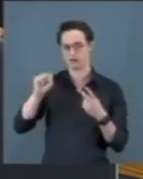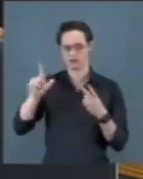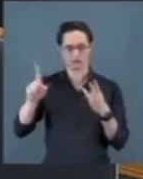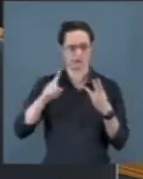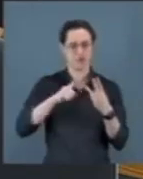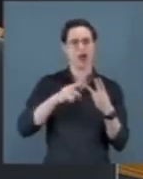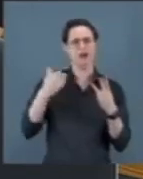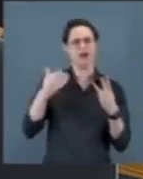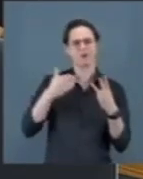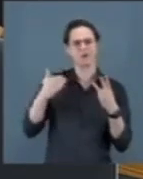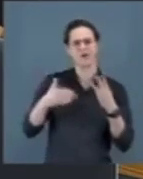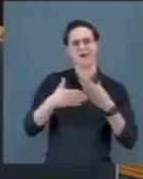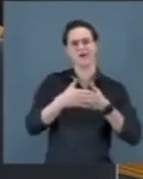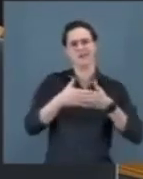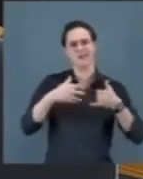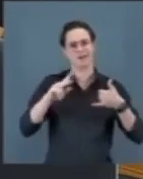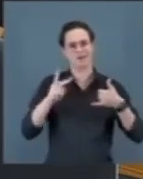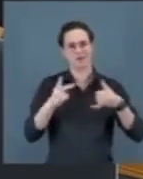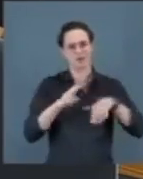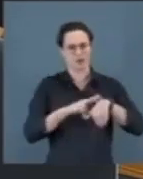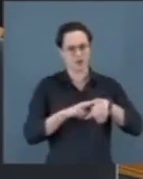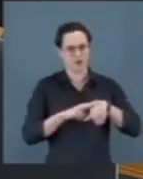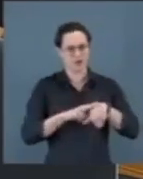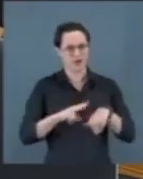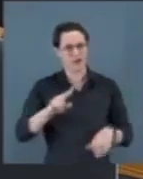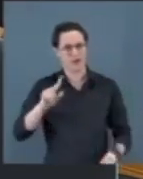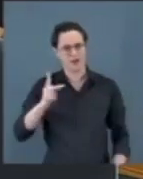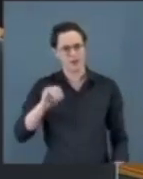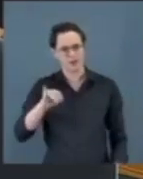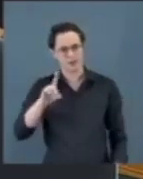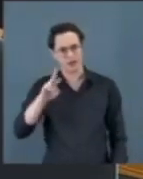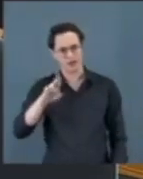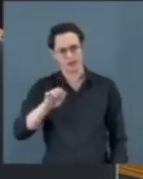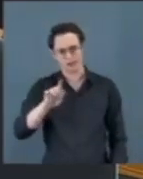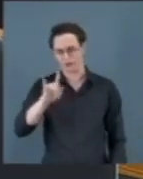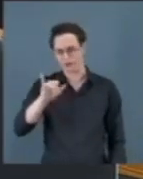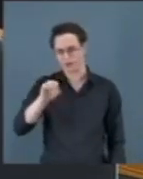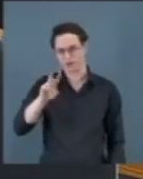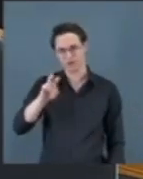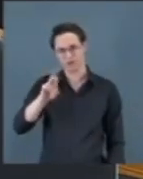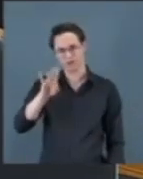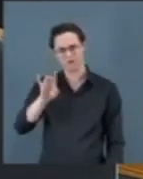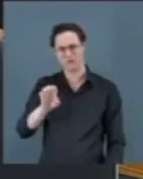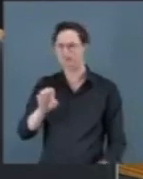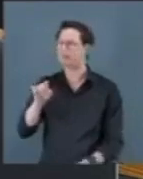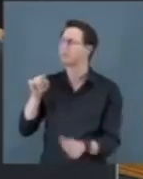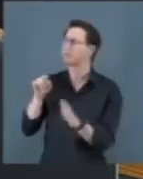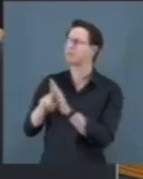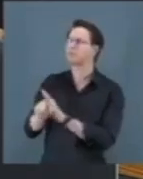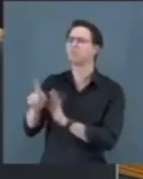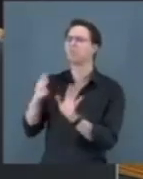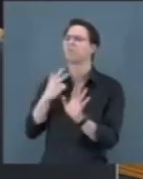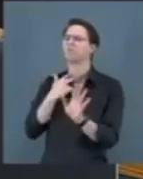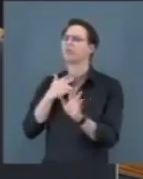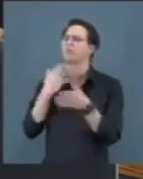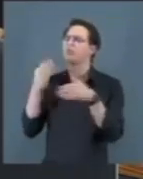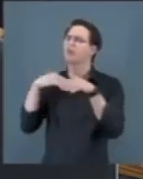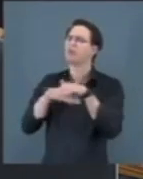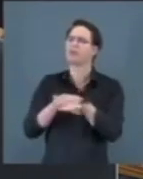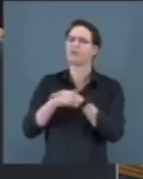verde, que se andou criticando aí, que não se podia armazenar o vento.